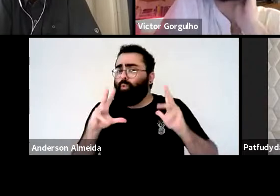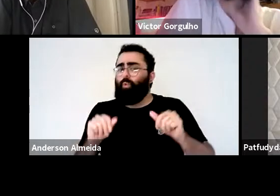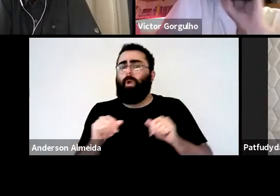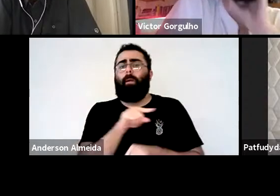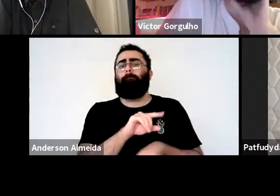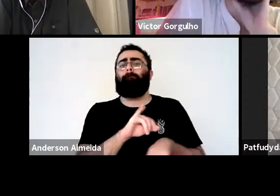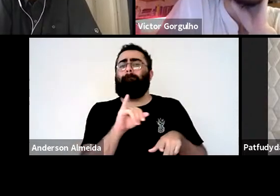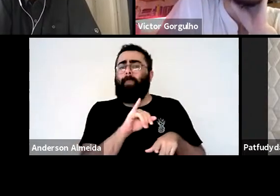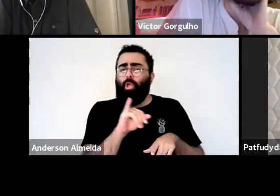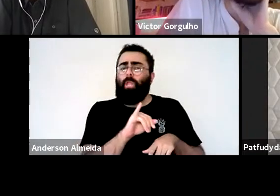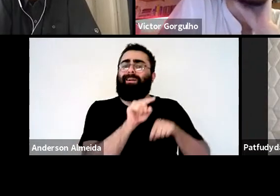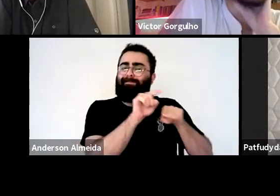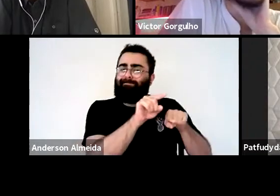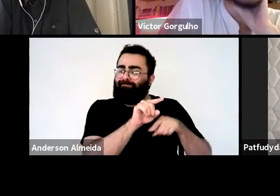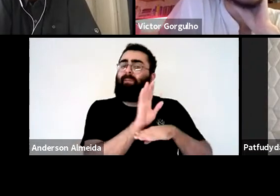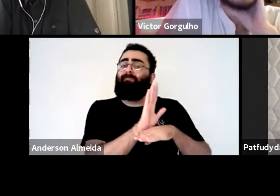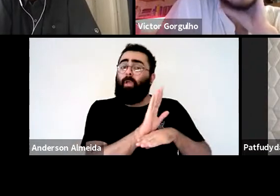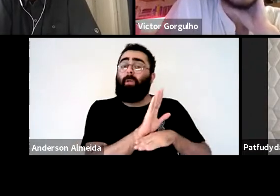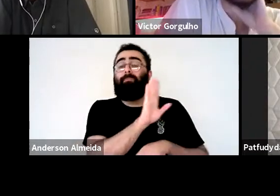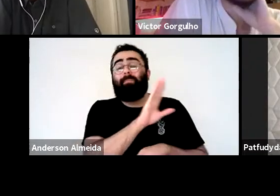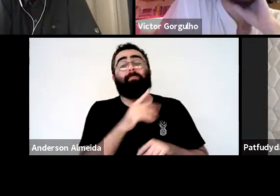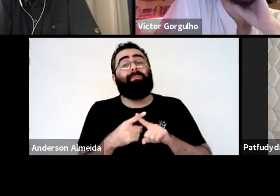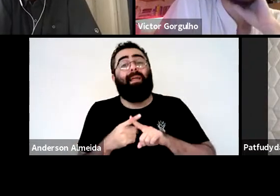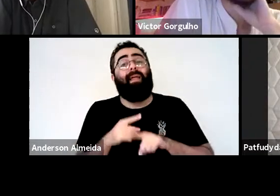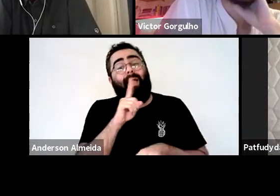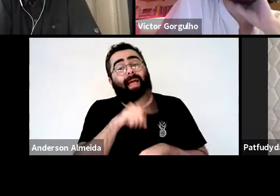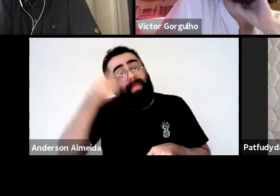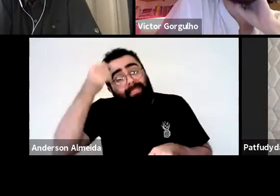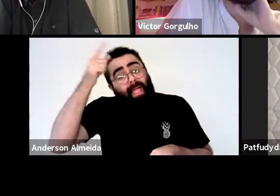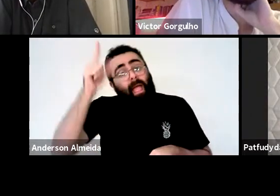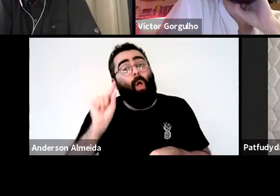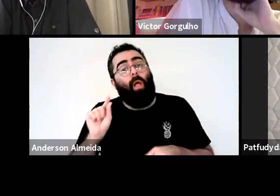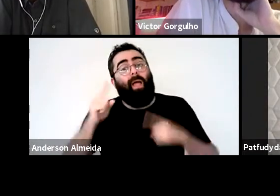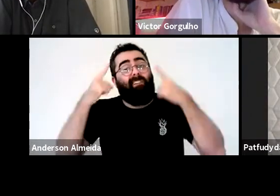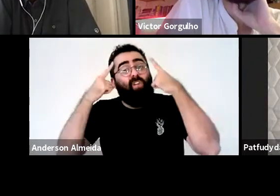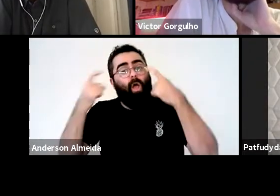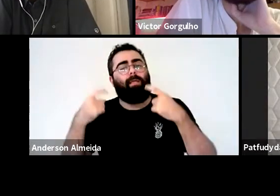nos interessava que essa ideia de violência, que essa violência fosse de alguma maneira